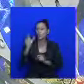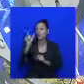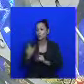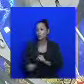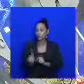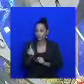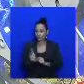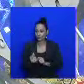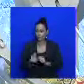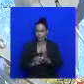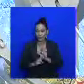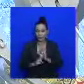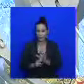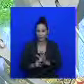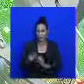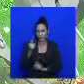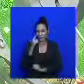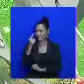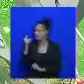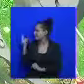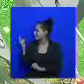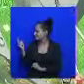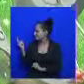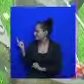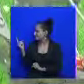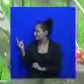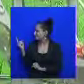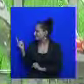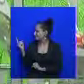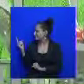correspondente a coluna número um valendo